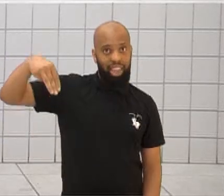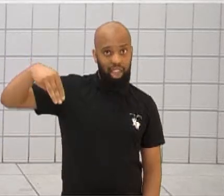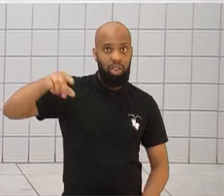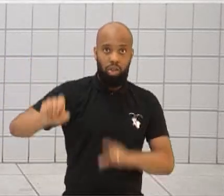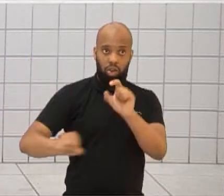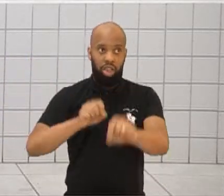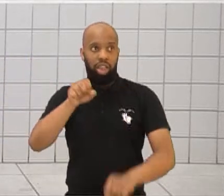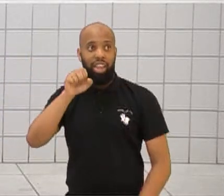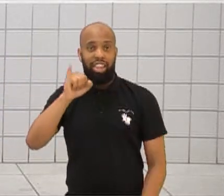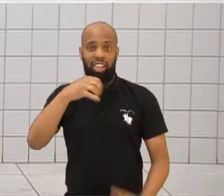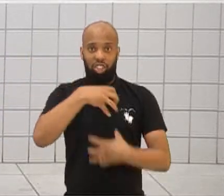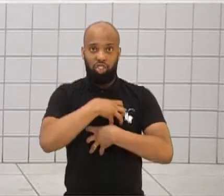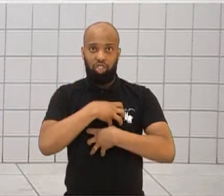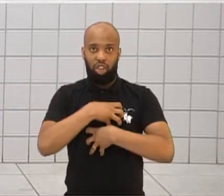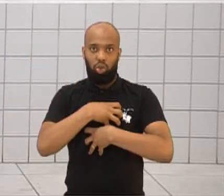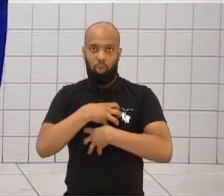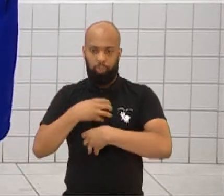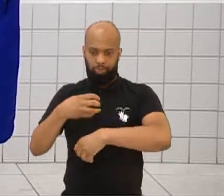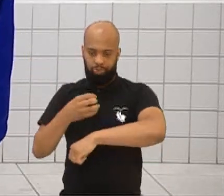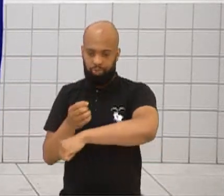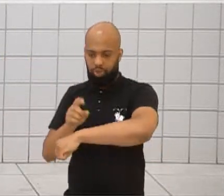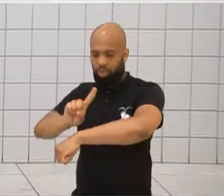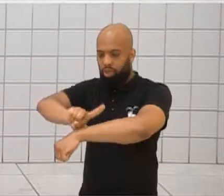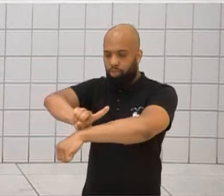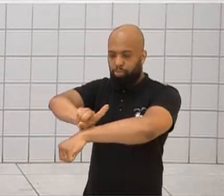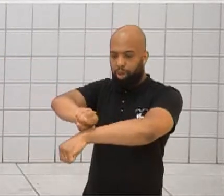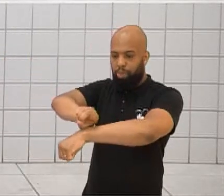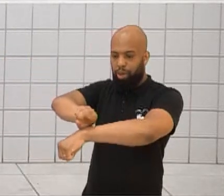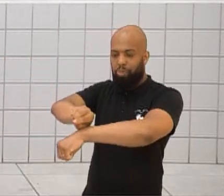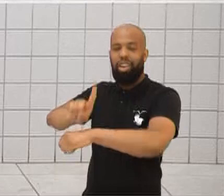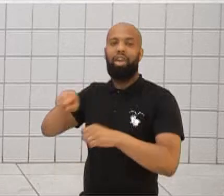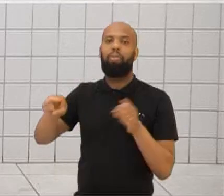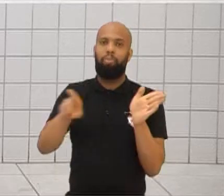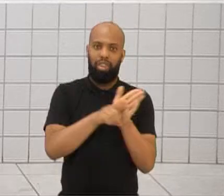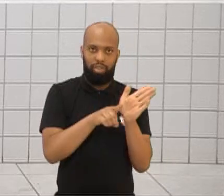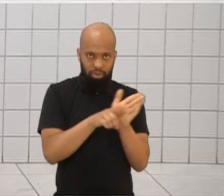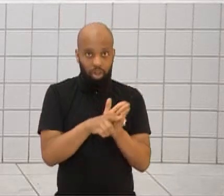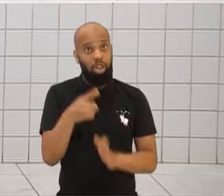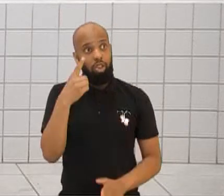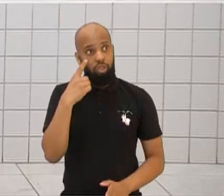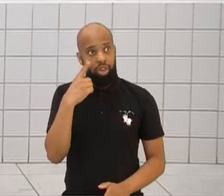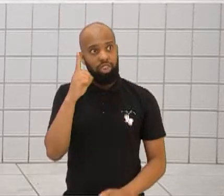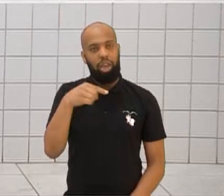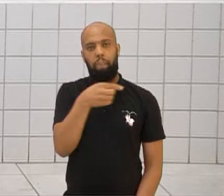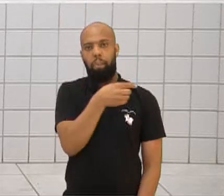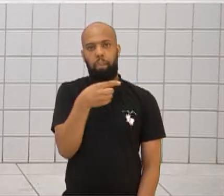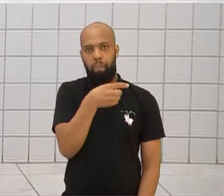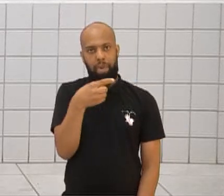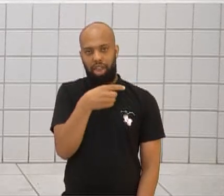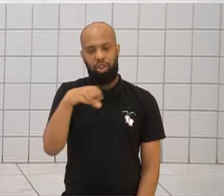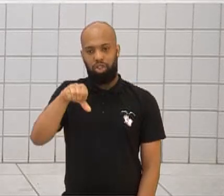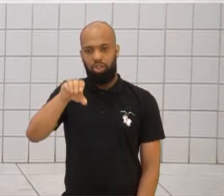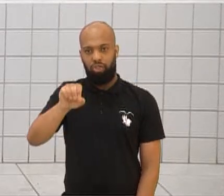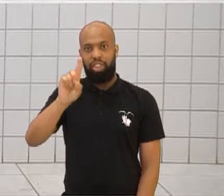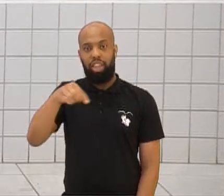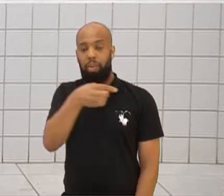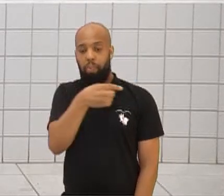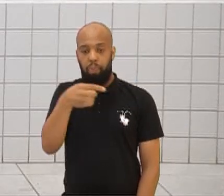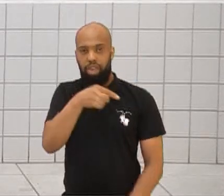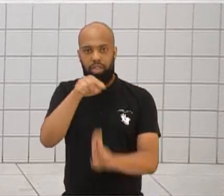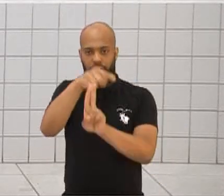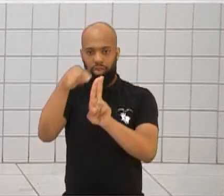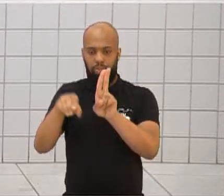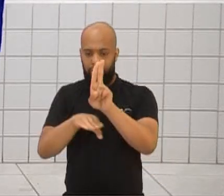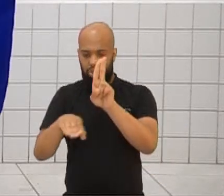gente pegar no sentido horário é negativo? Ó, o ângulo aqui negativo, menos 90 graus, né? Menos π sobre 2. Então, a gente